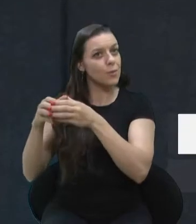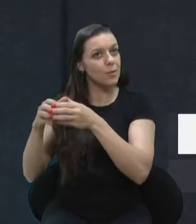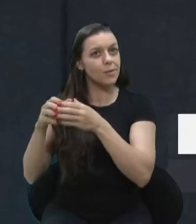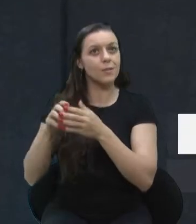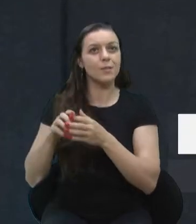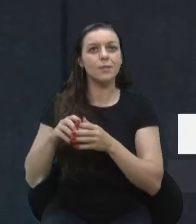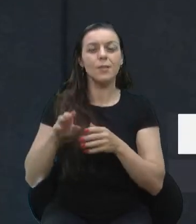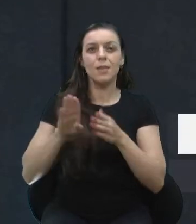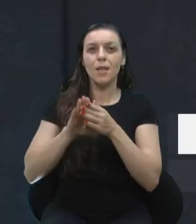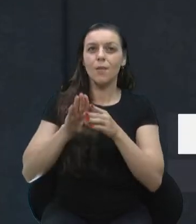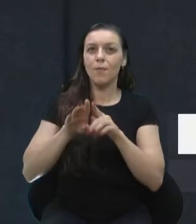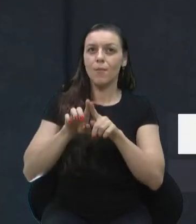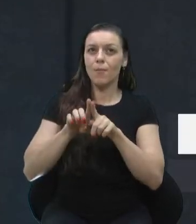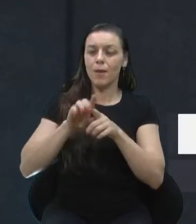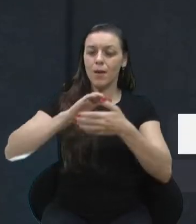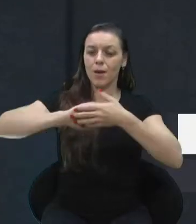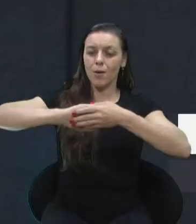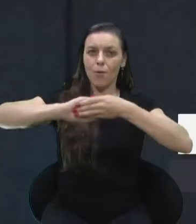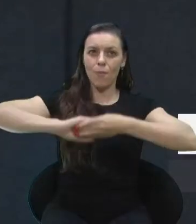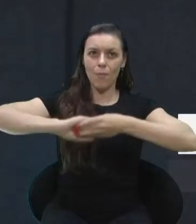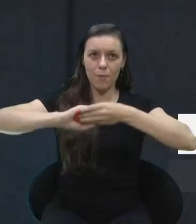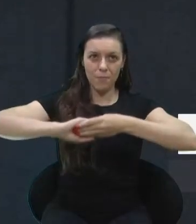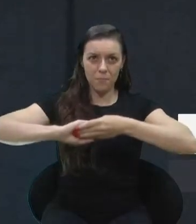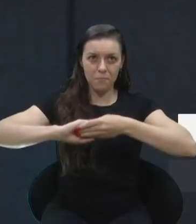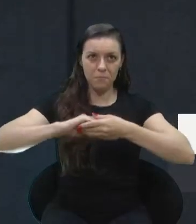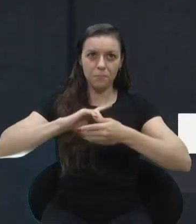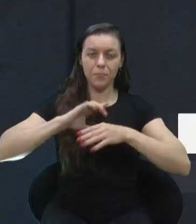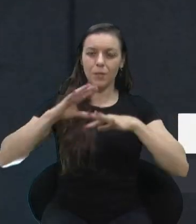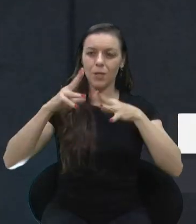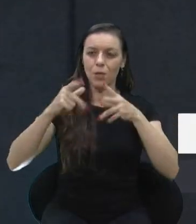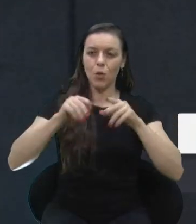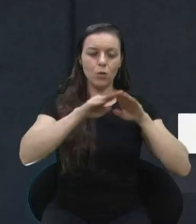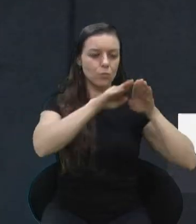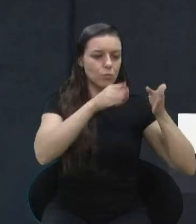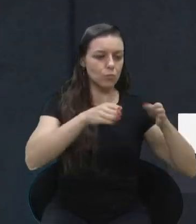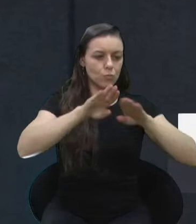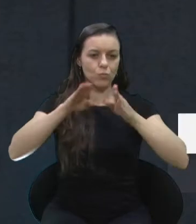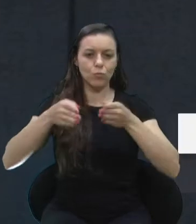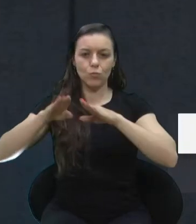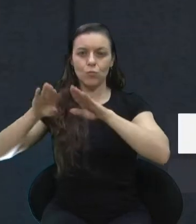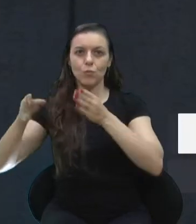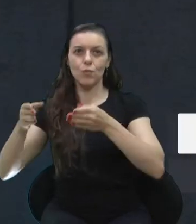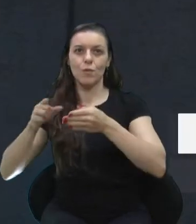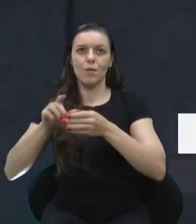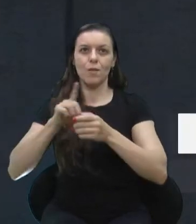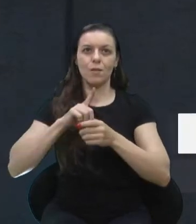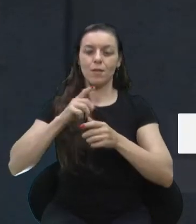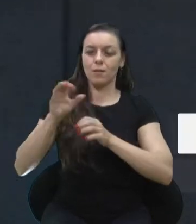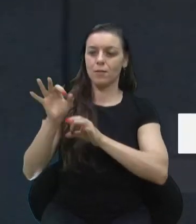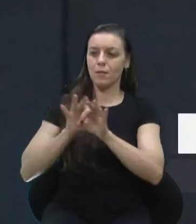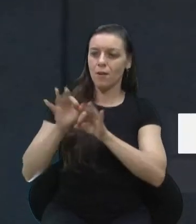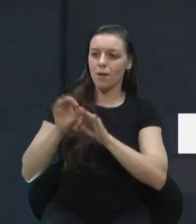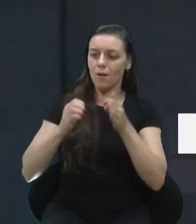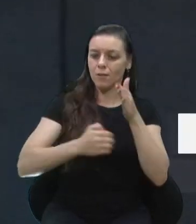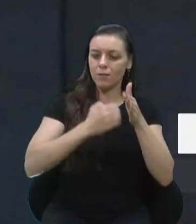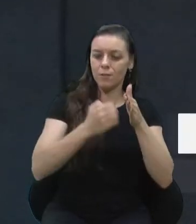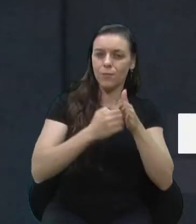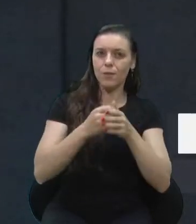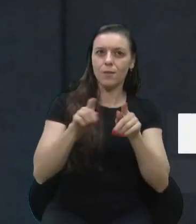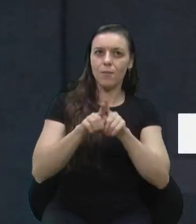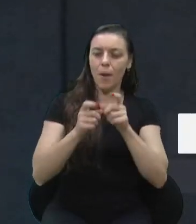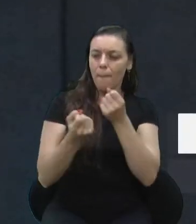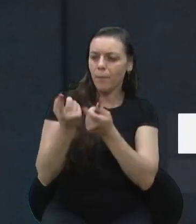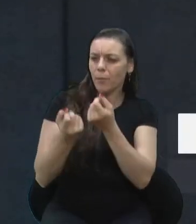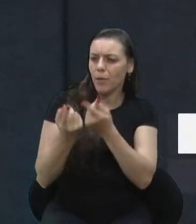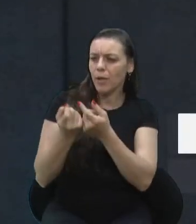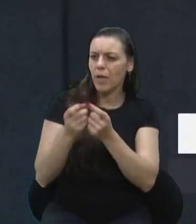todos os estantes que estão trabalhando aqui, que têm os seus negócios aqui dentro dos pavilhões da Festa da Uva. Cumprimento os pipoqueiros, cumprimento